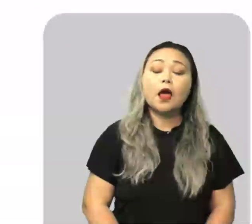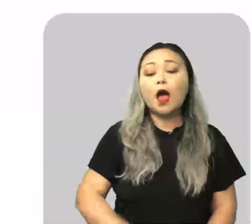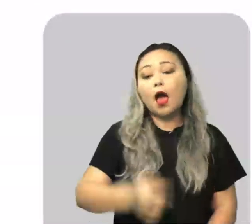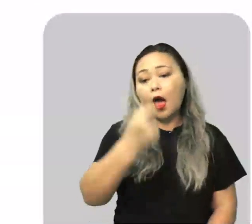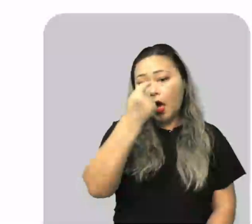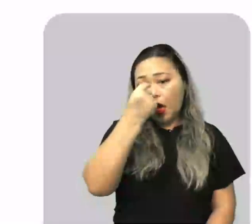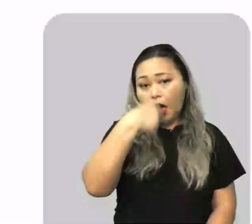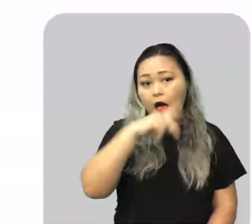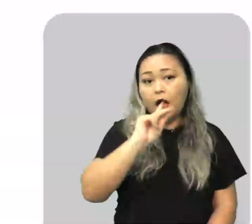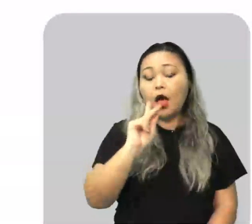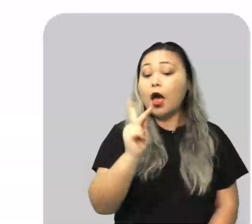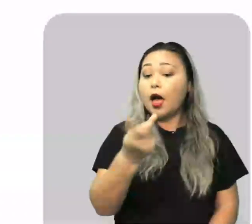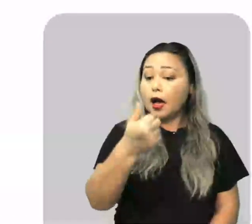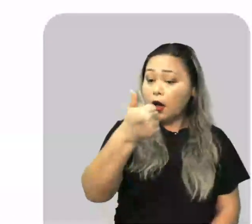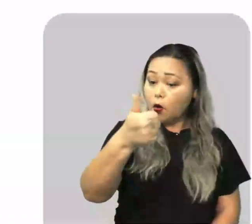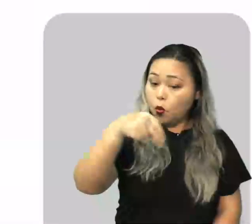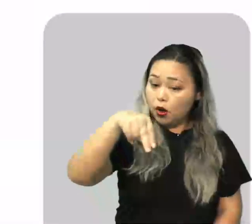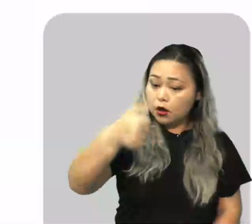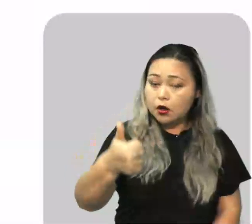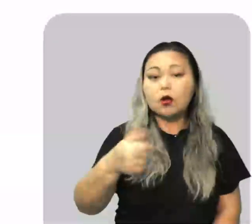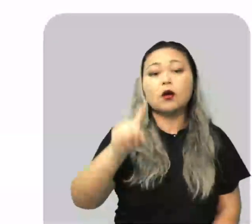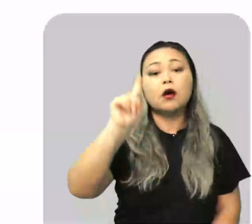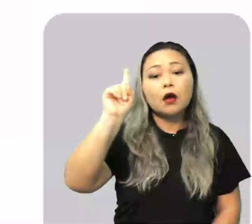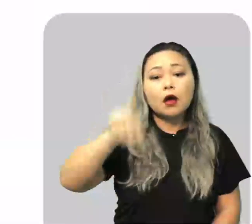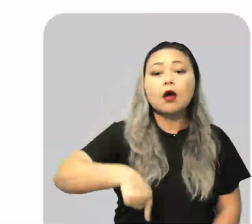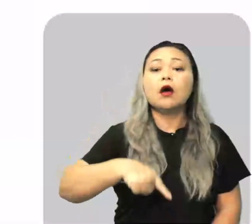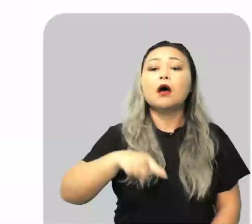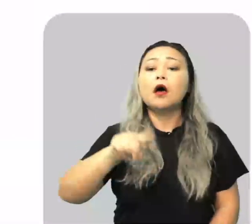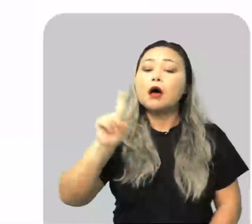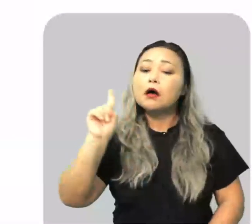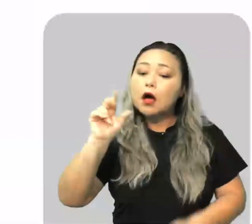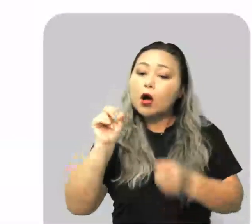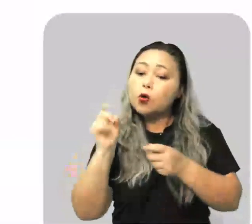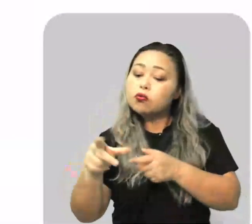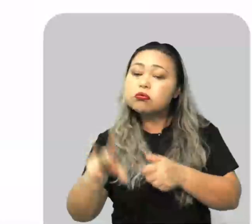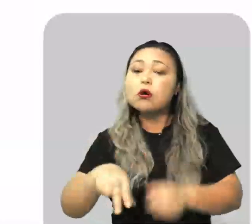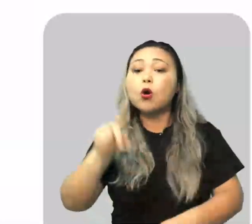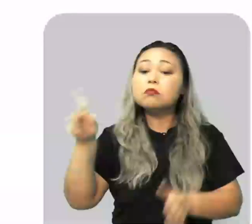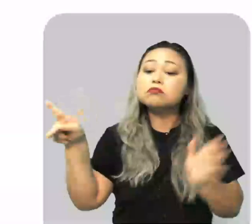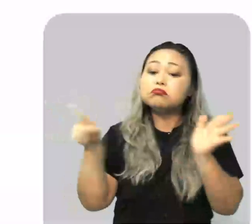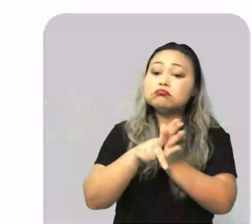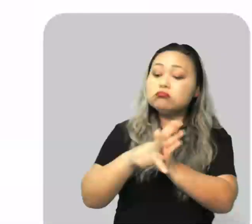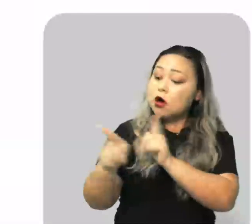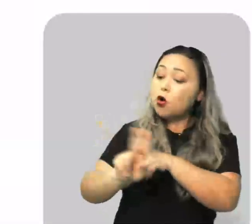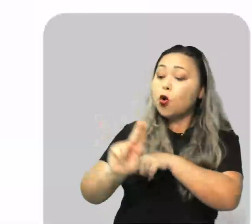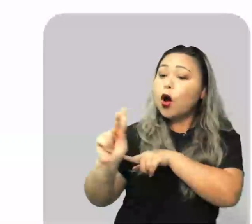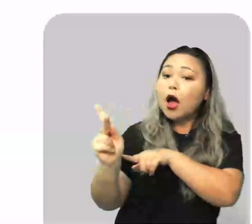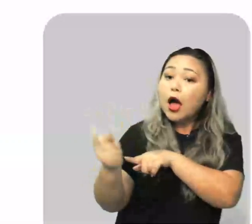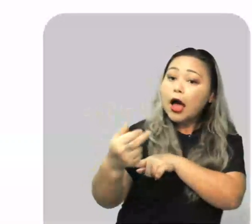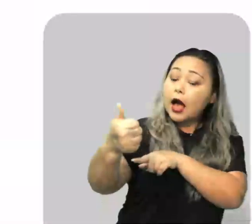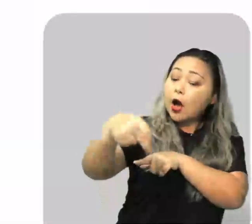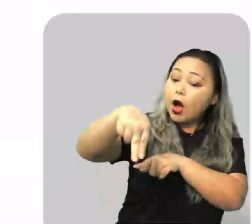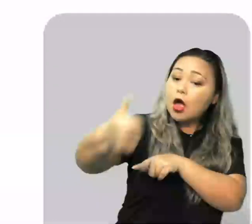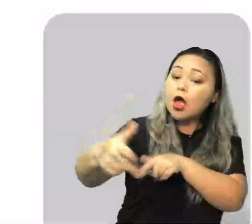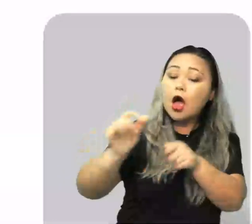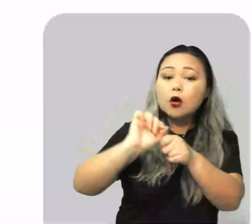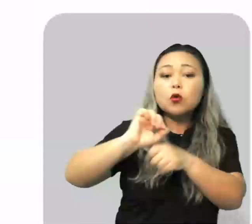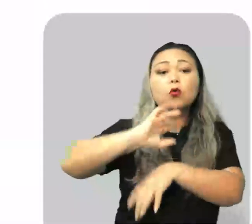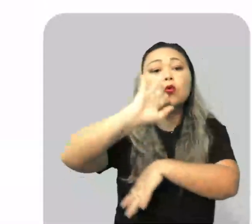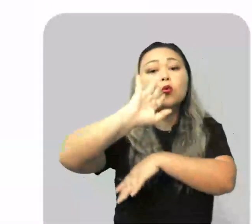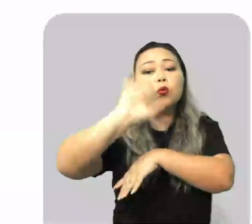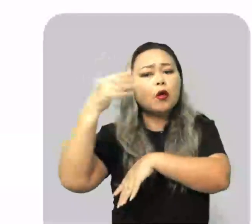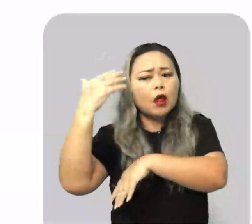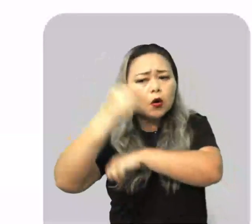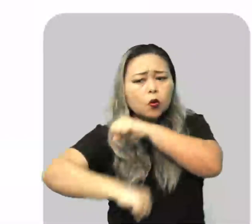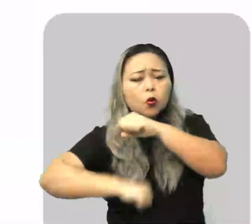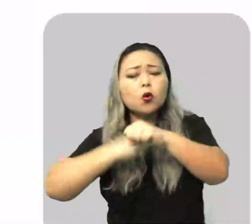A gripe H1N1 ou influenza A é provocada pelo vírus do H1N1, que em 2018 aí trouxe,